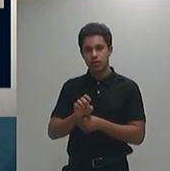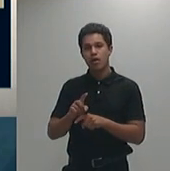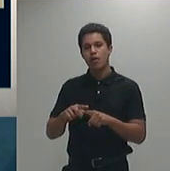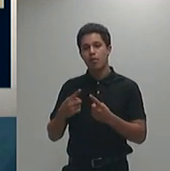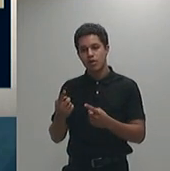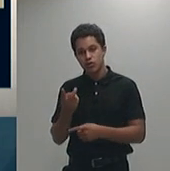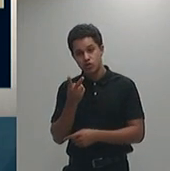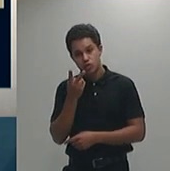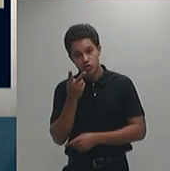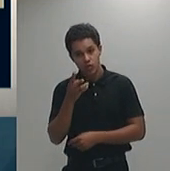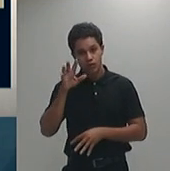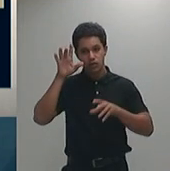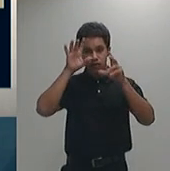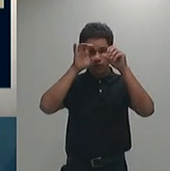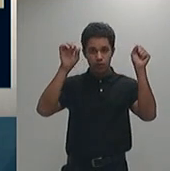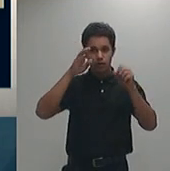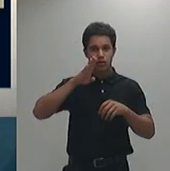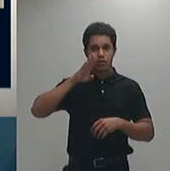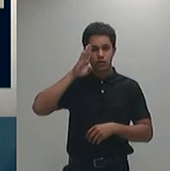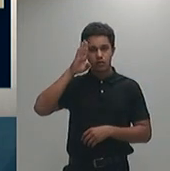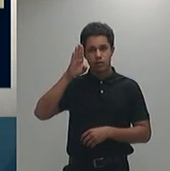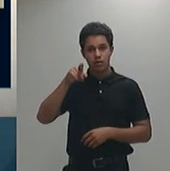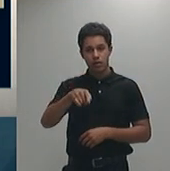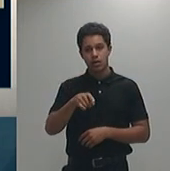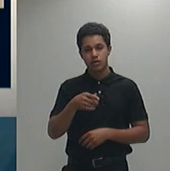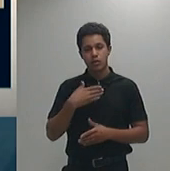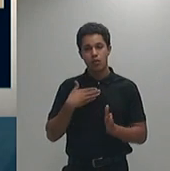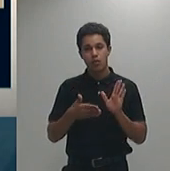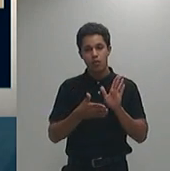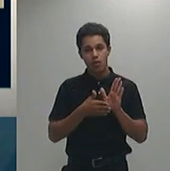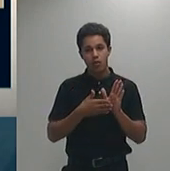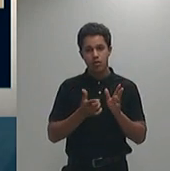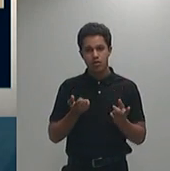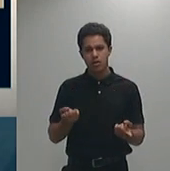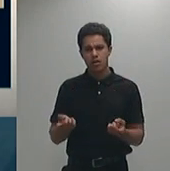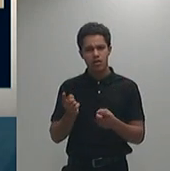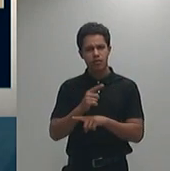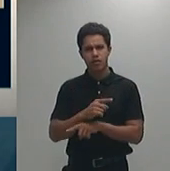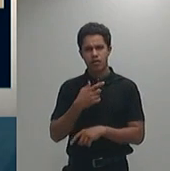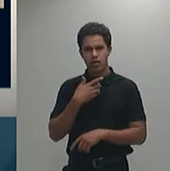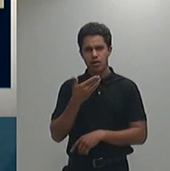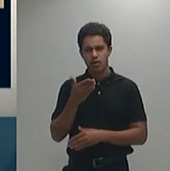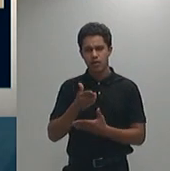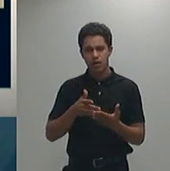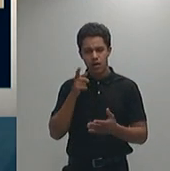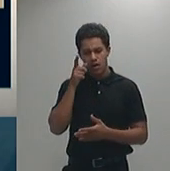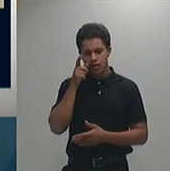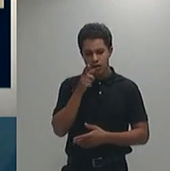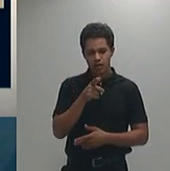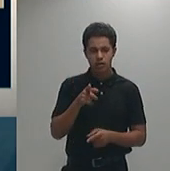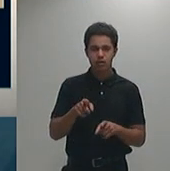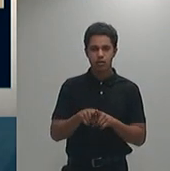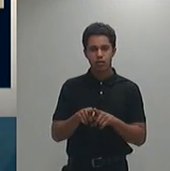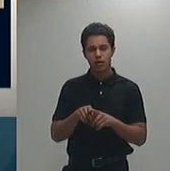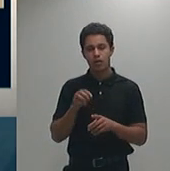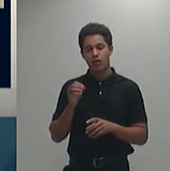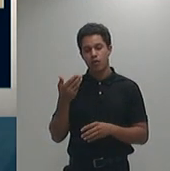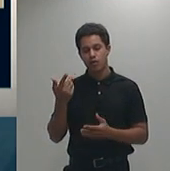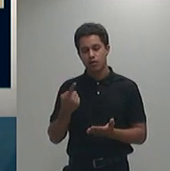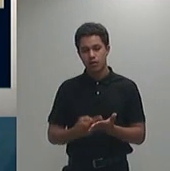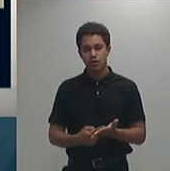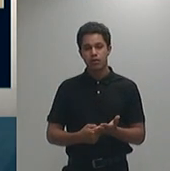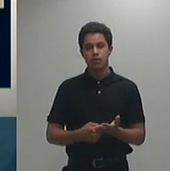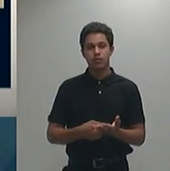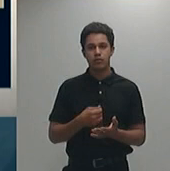tribunais arbitrais a esse propósito controvertem as partes suscitante interessados quanto à aplicação à hipótese dos Autos do